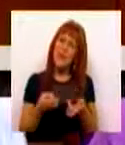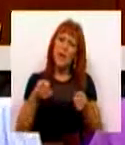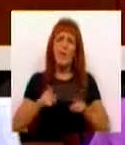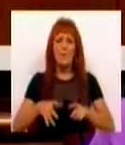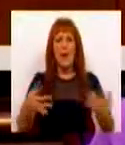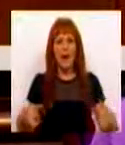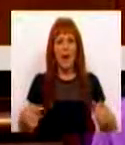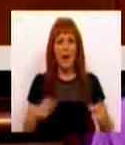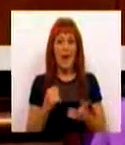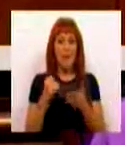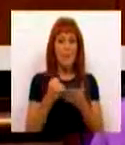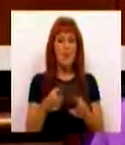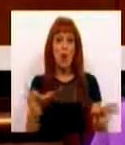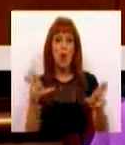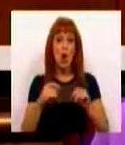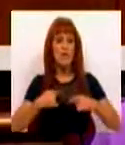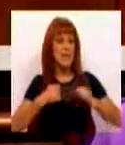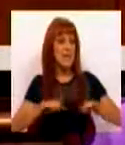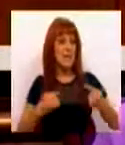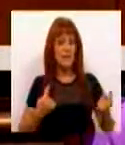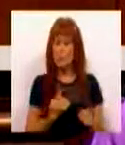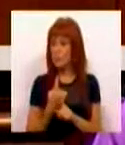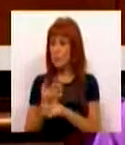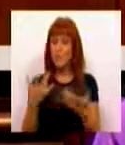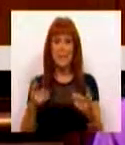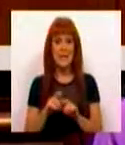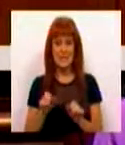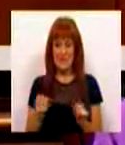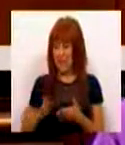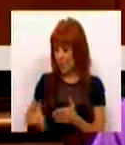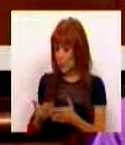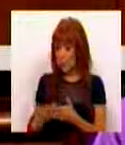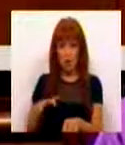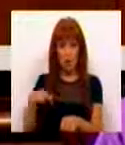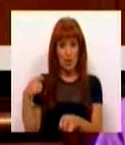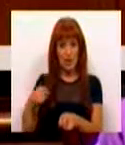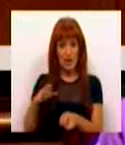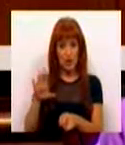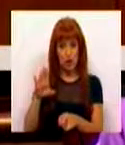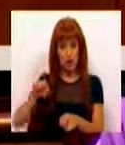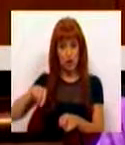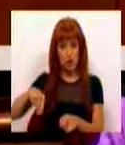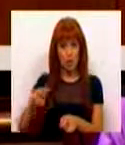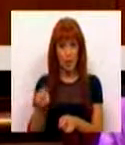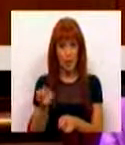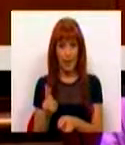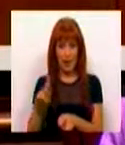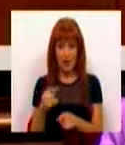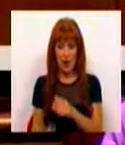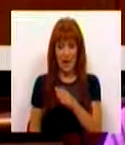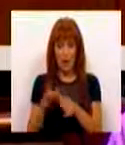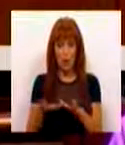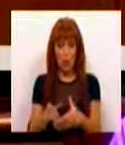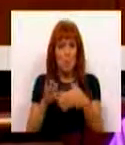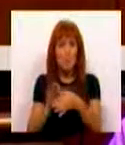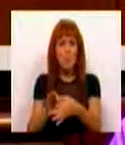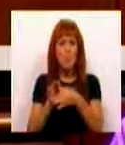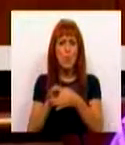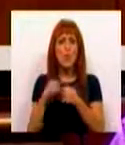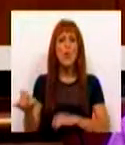também apoiar novas iniciativas, como a recente proposta do Presidente Juncker, da criação de um corpo de solidariedade